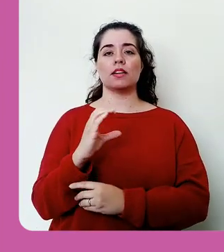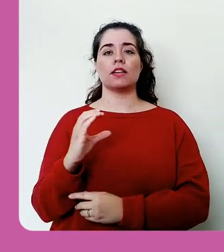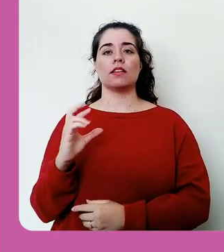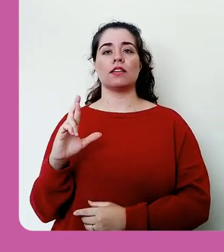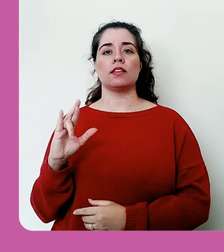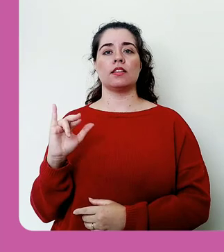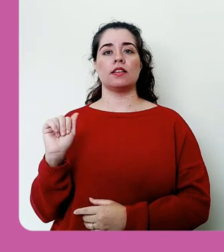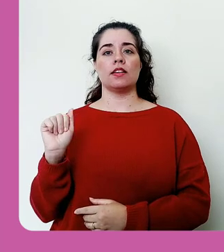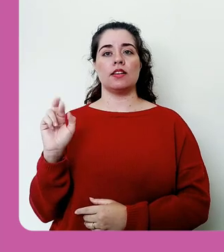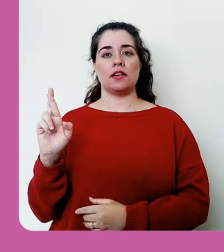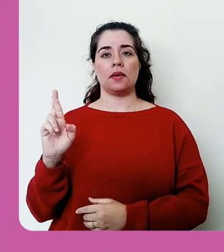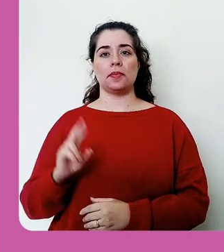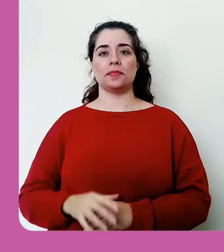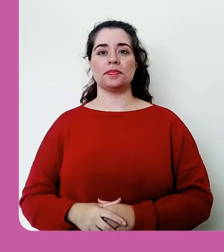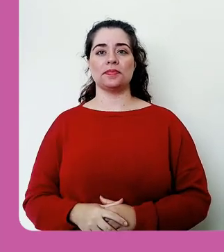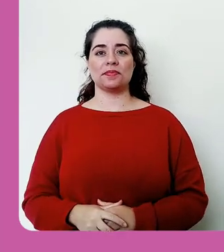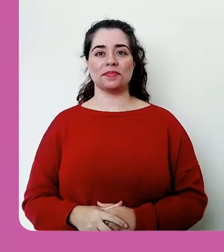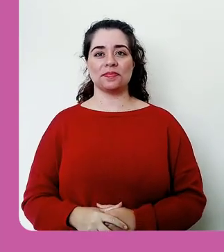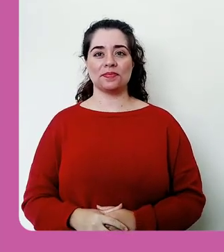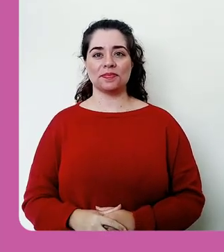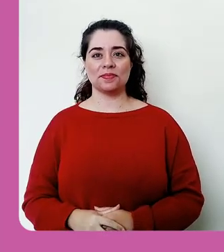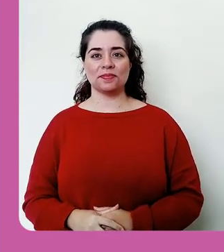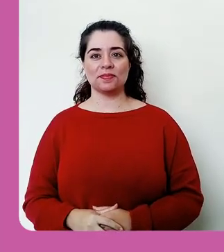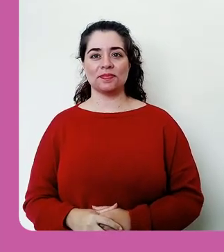criar, então, clicando no botão Criar.